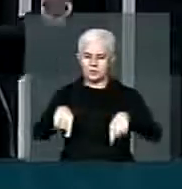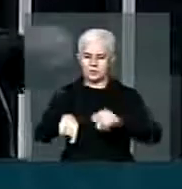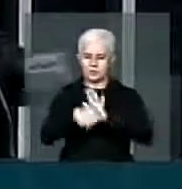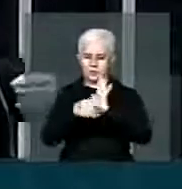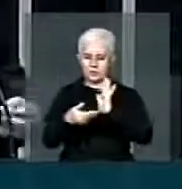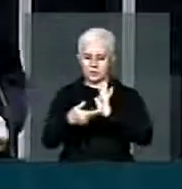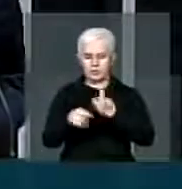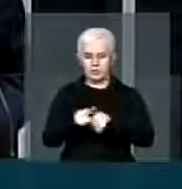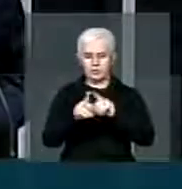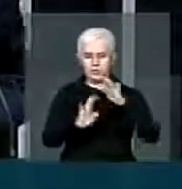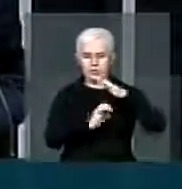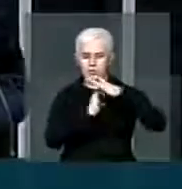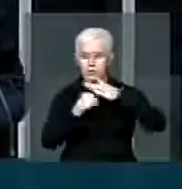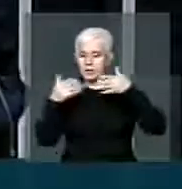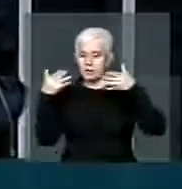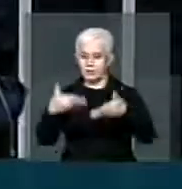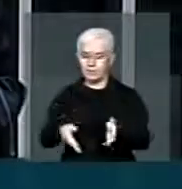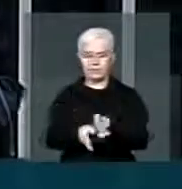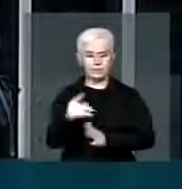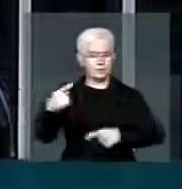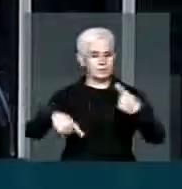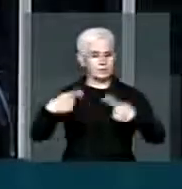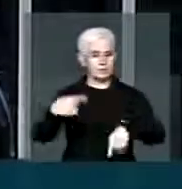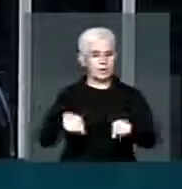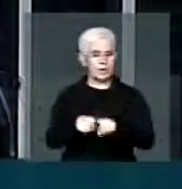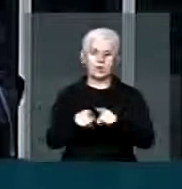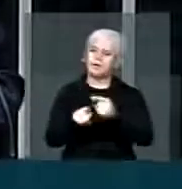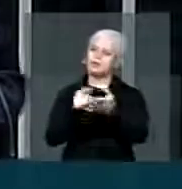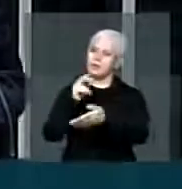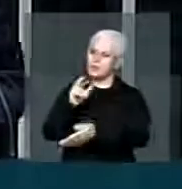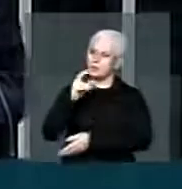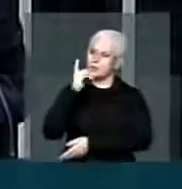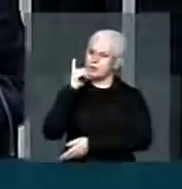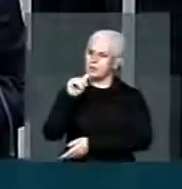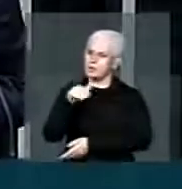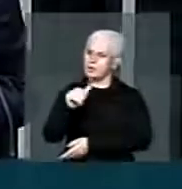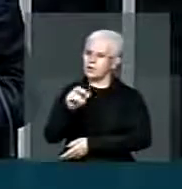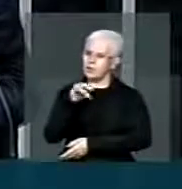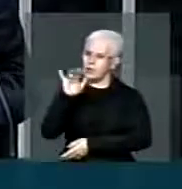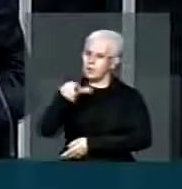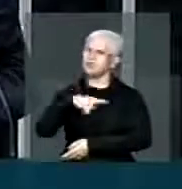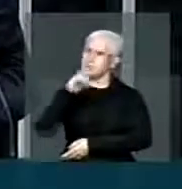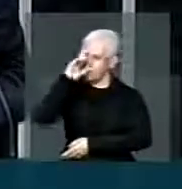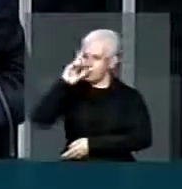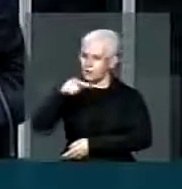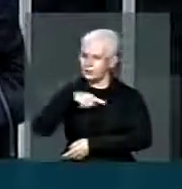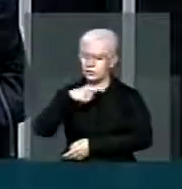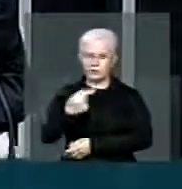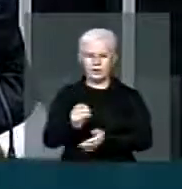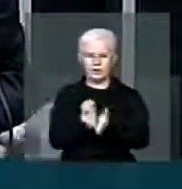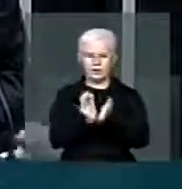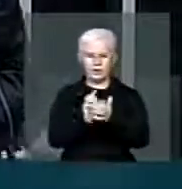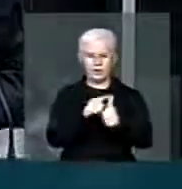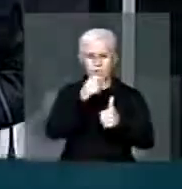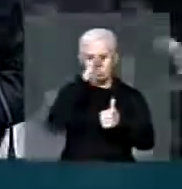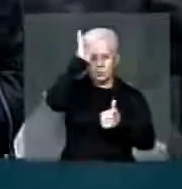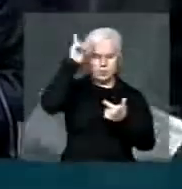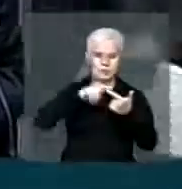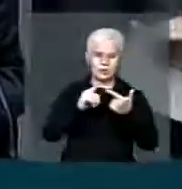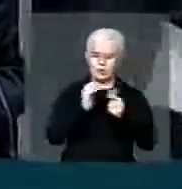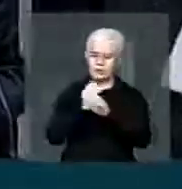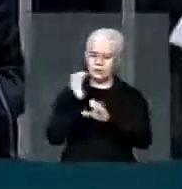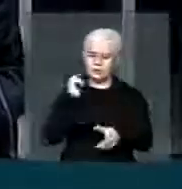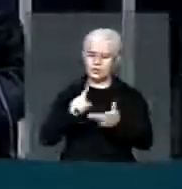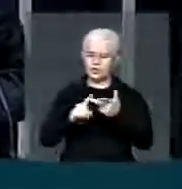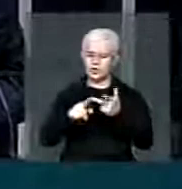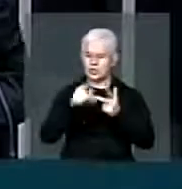às entidades que participaram do debate, deputado Amaury, Vossa Excelência tem razão. Aqui nós ouvimos bombeiros, engenheiros, proprietários